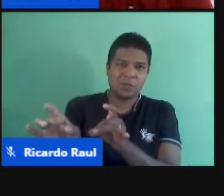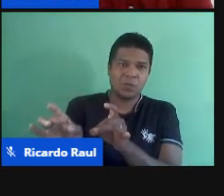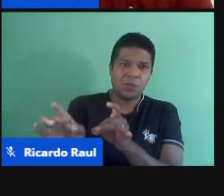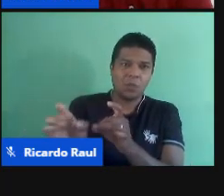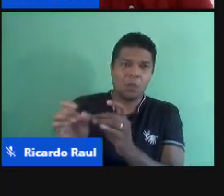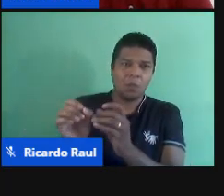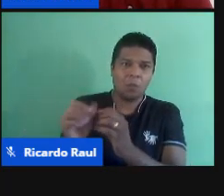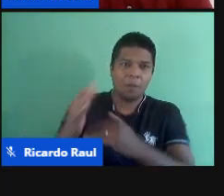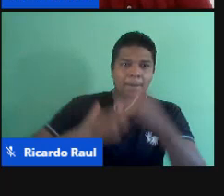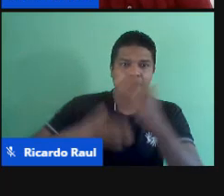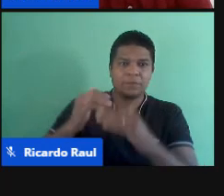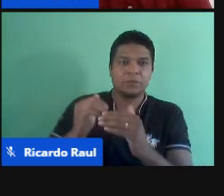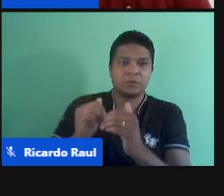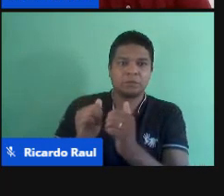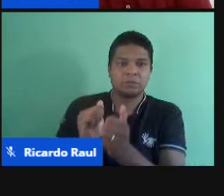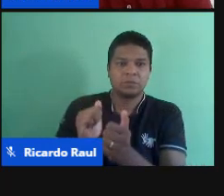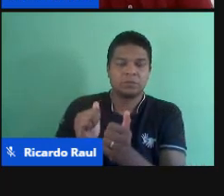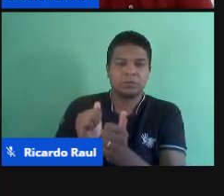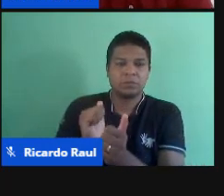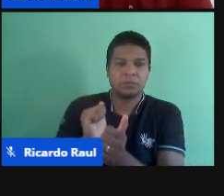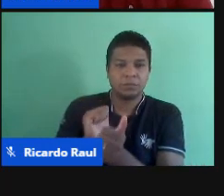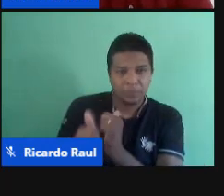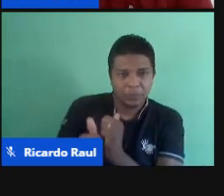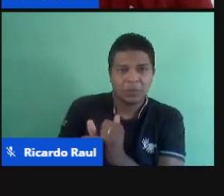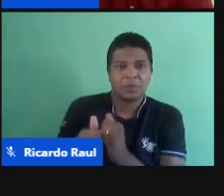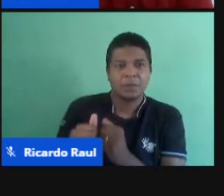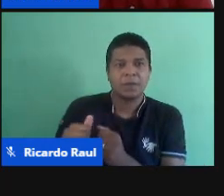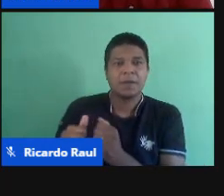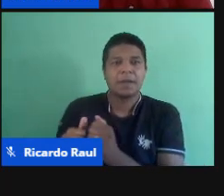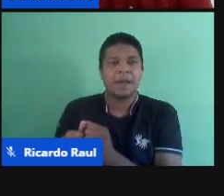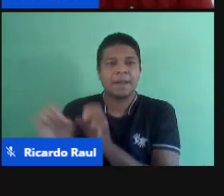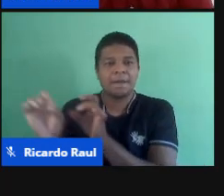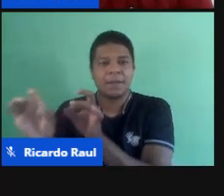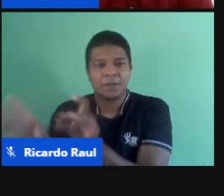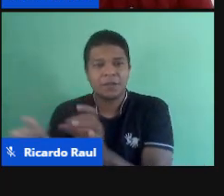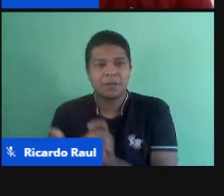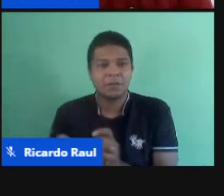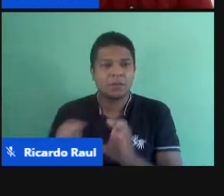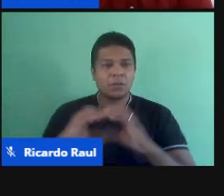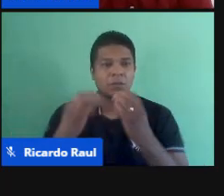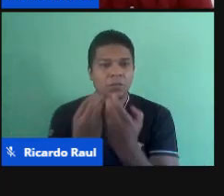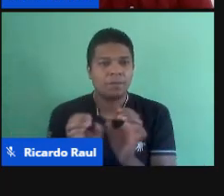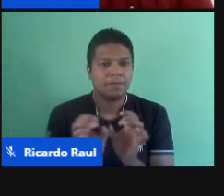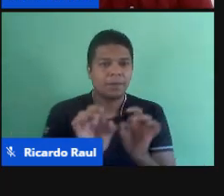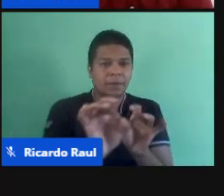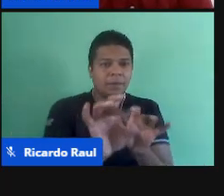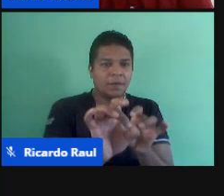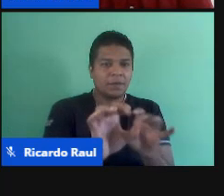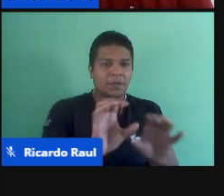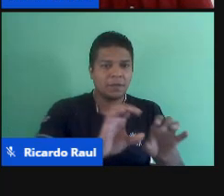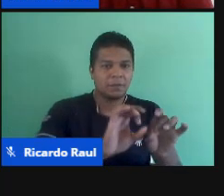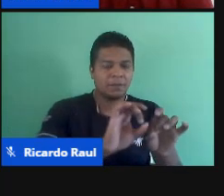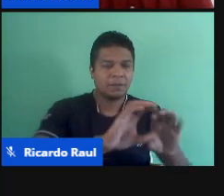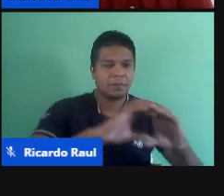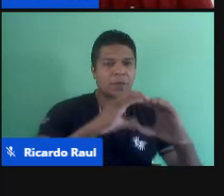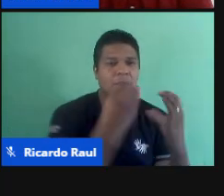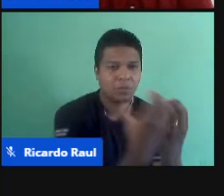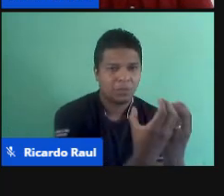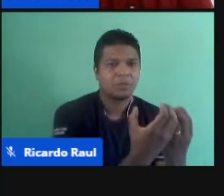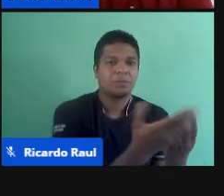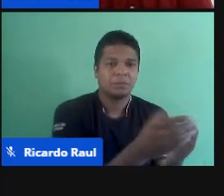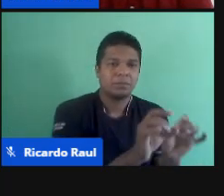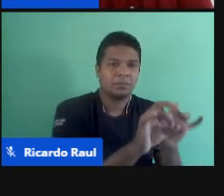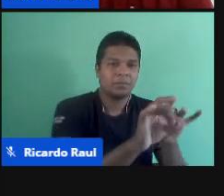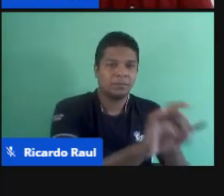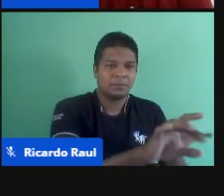jogador para um clube, depois esse vendia para outro, então tipo assim, mais ou menos para vocês entenderem, era como se fosse